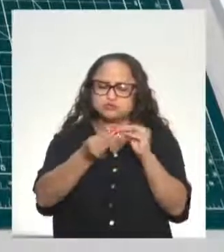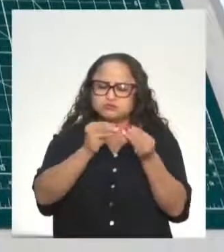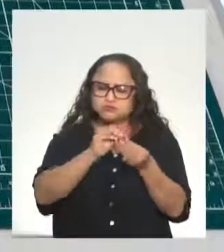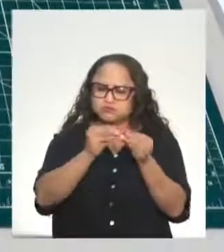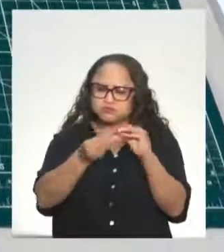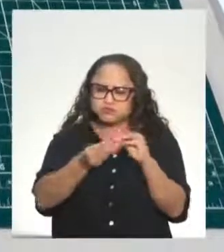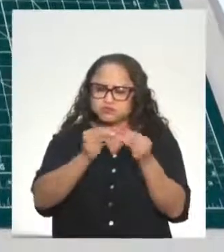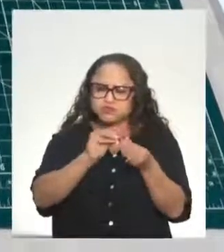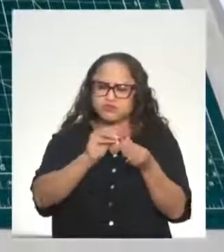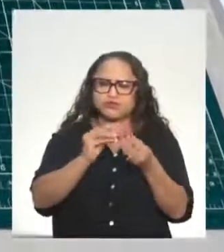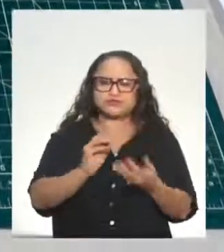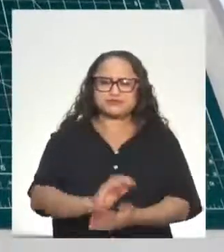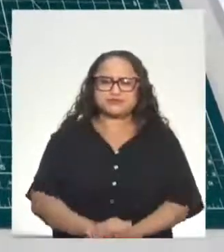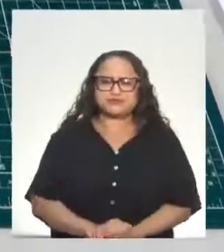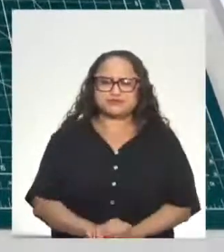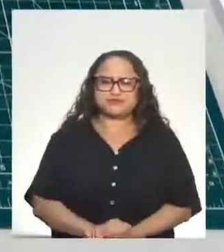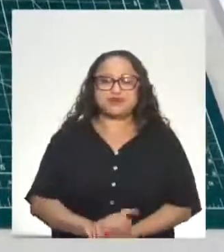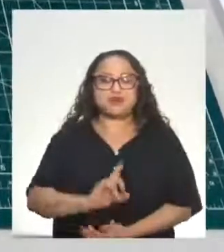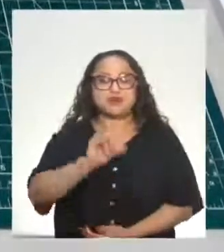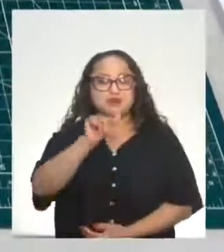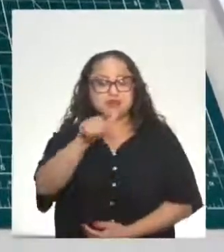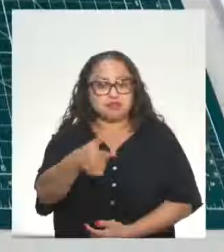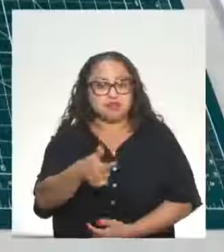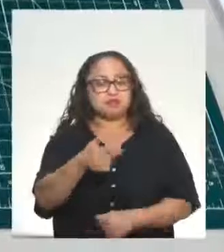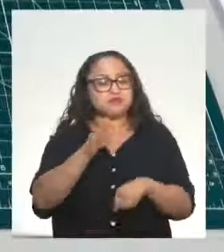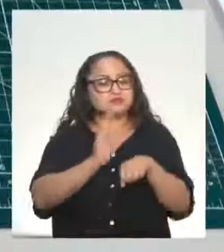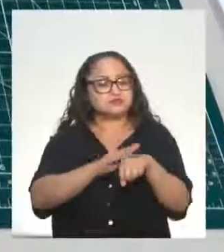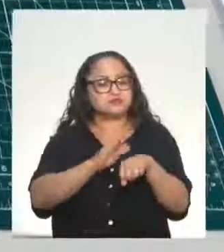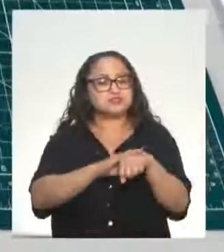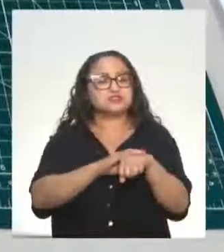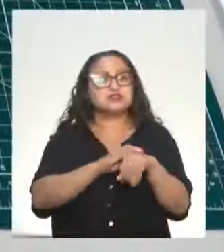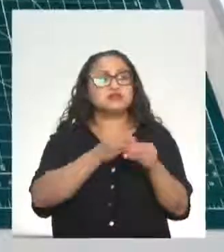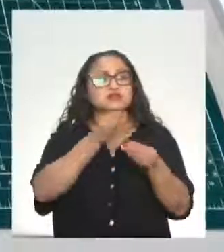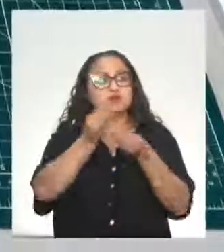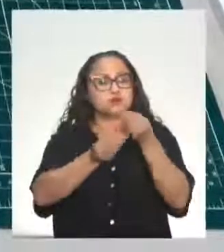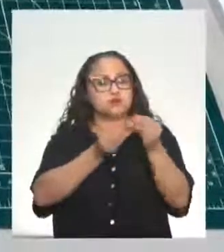dobrar para poder gerar o objeto.